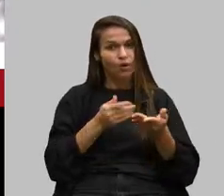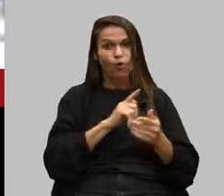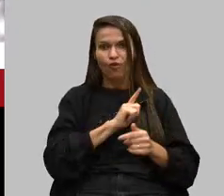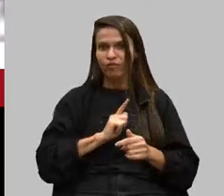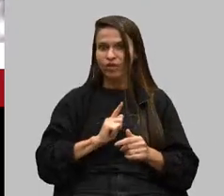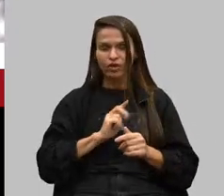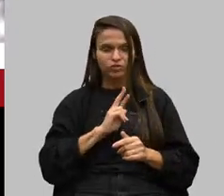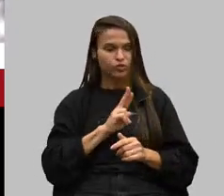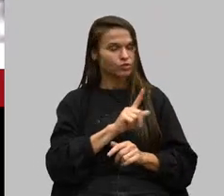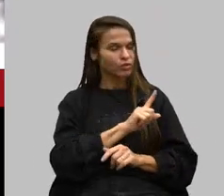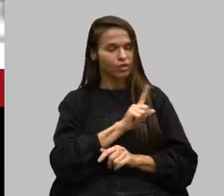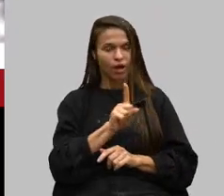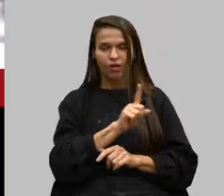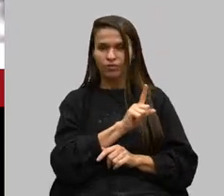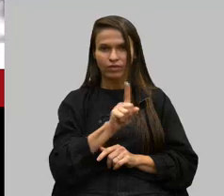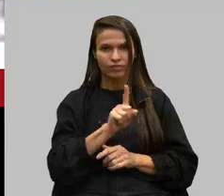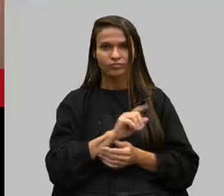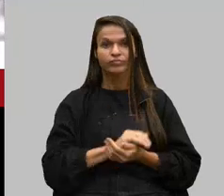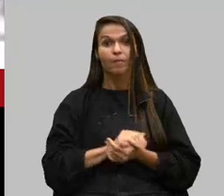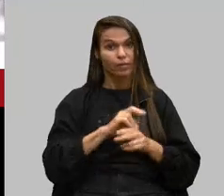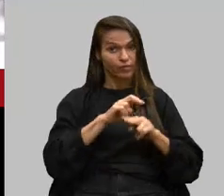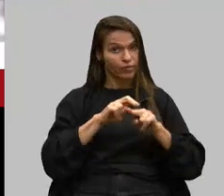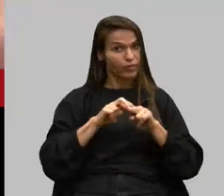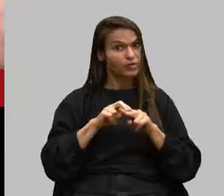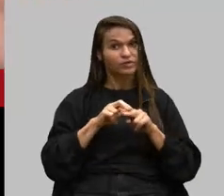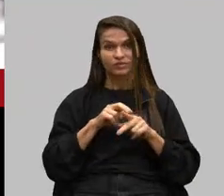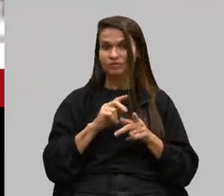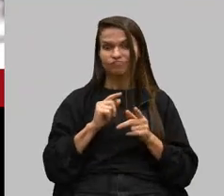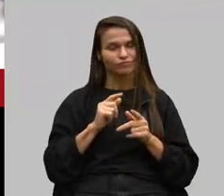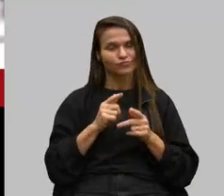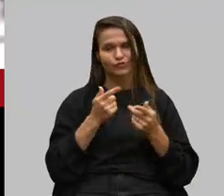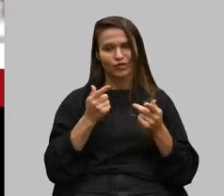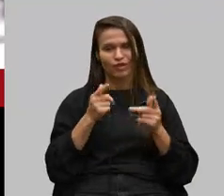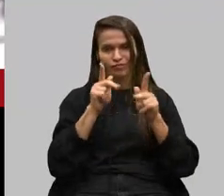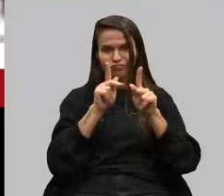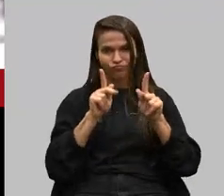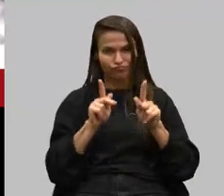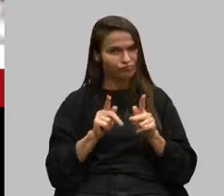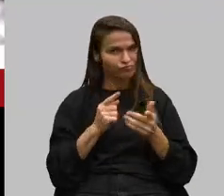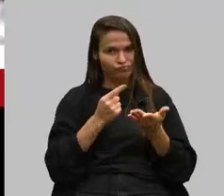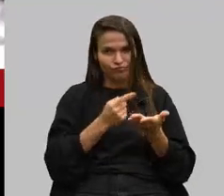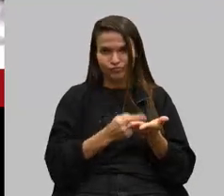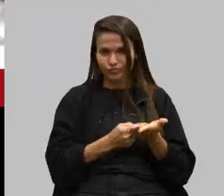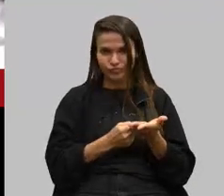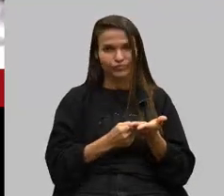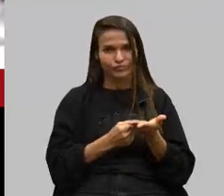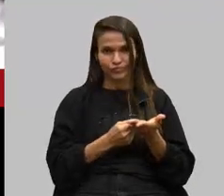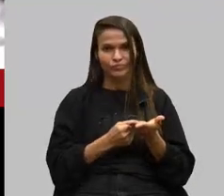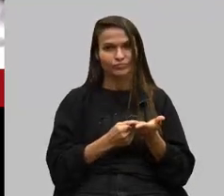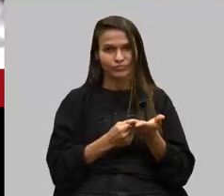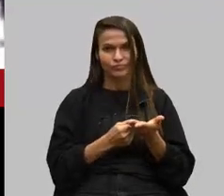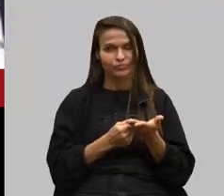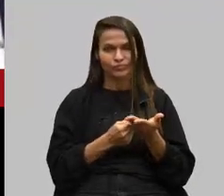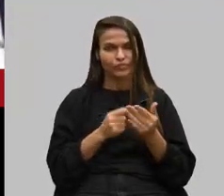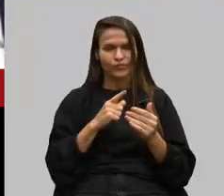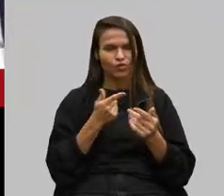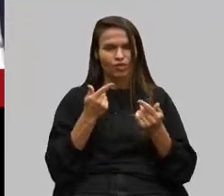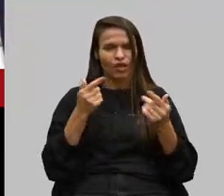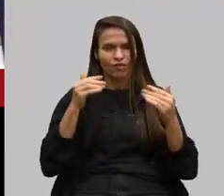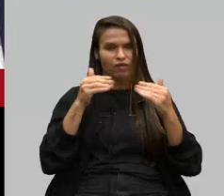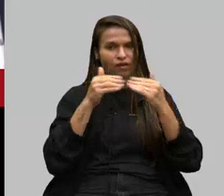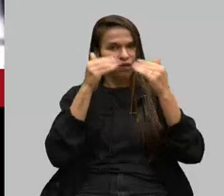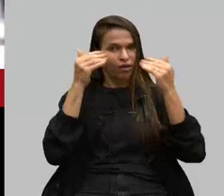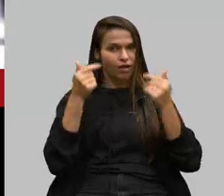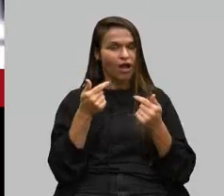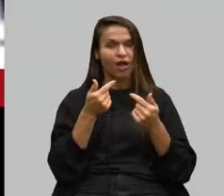não não não não por isso não conciliou não foi porque eh eh não chegou ser um acordo o governo não aceitou por